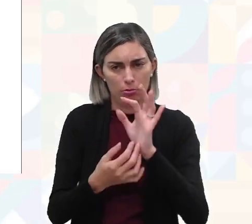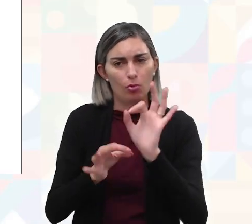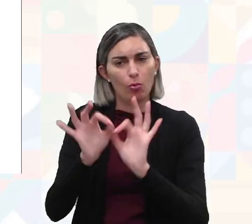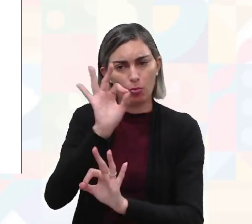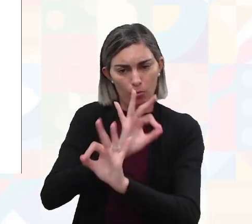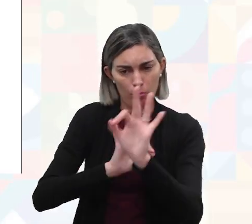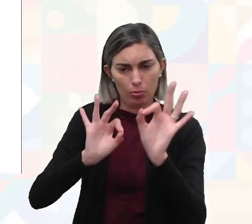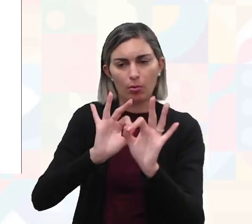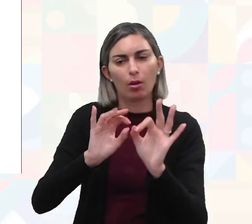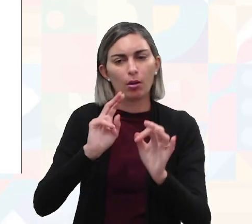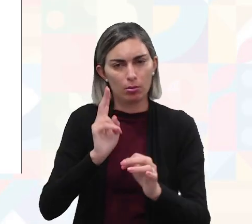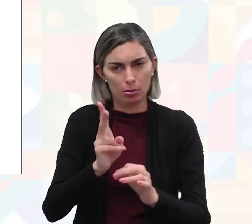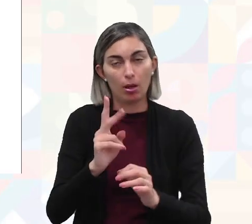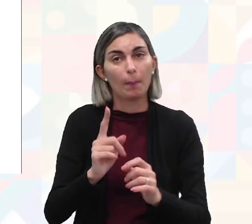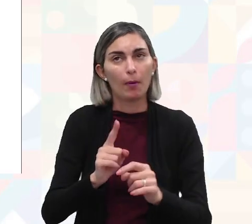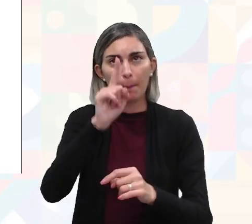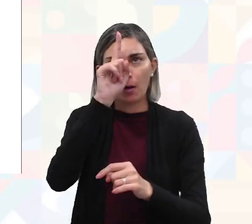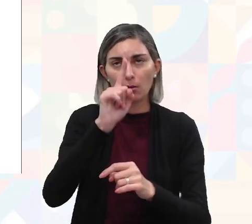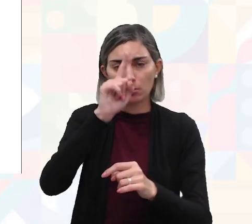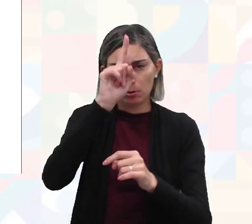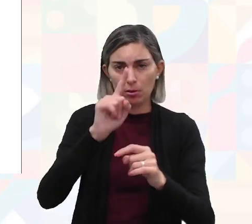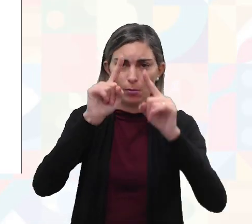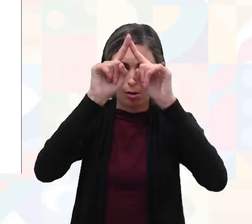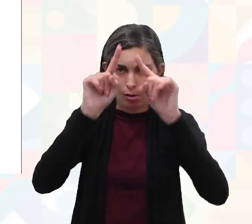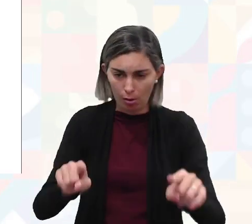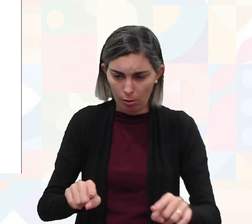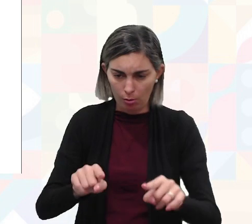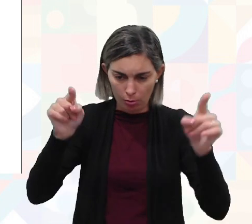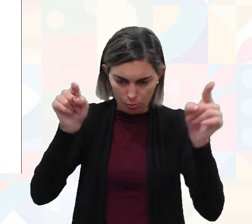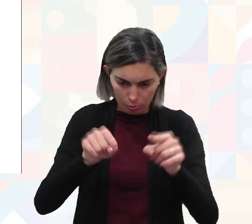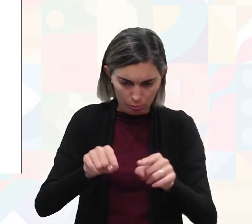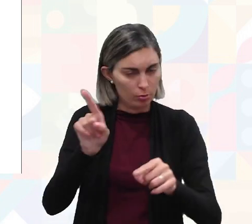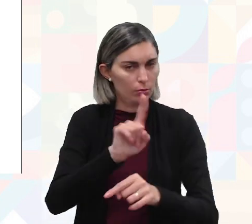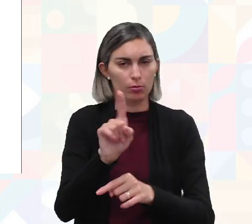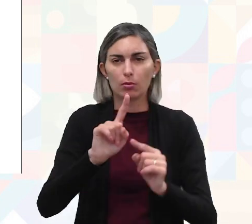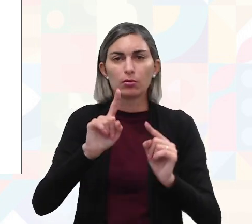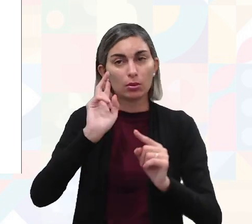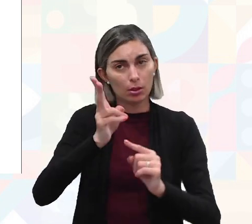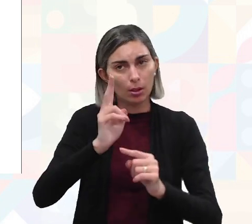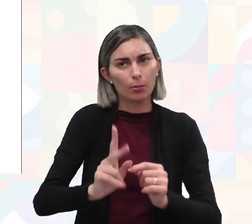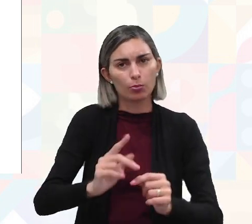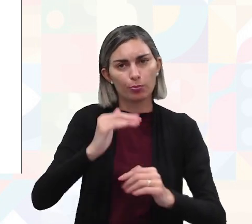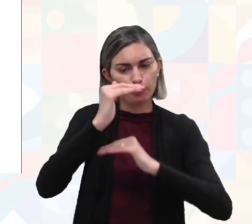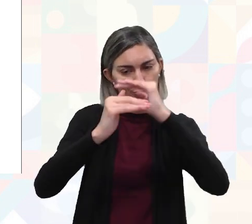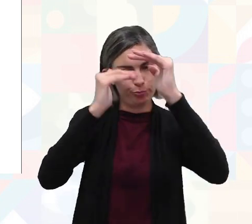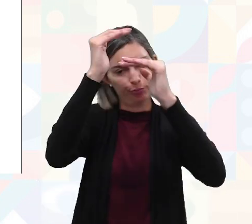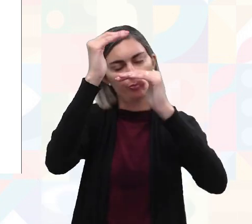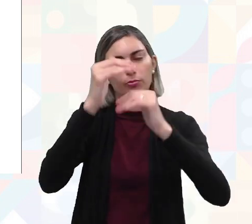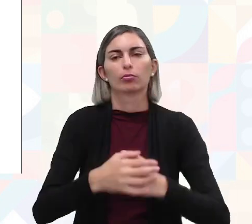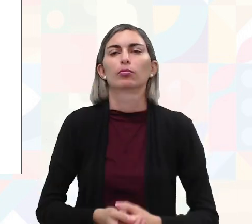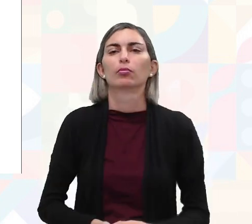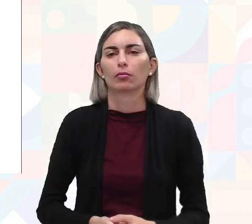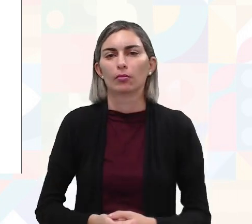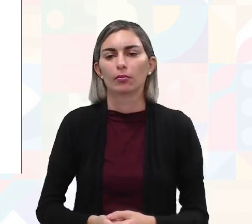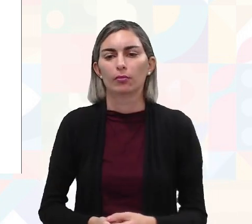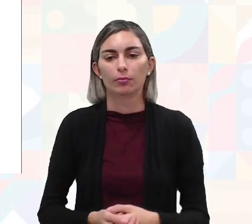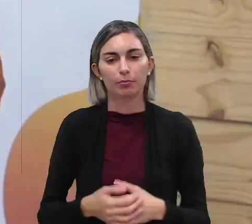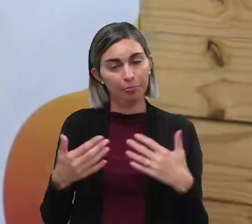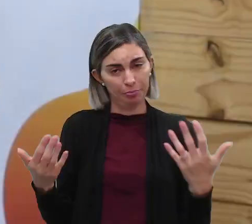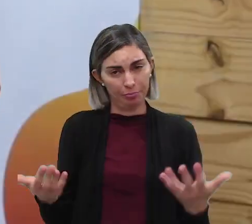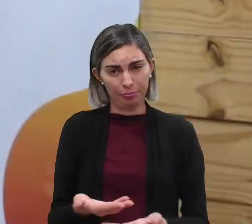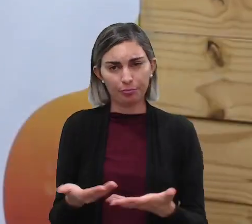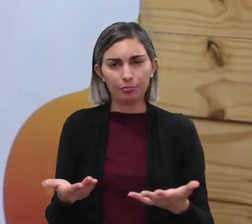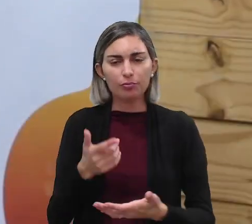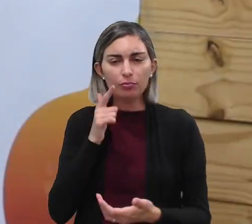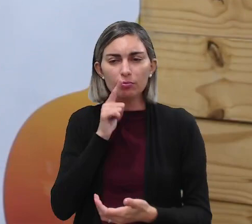composição, ela seja sempre apontado, né, a ideia para cima de crescimento e evolução. Com isso, a